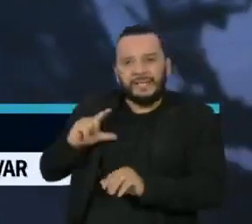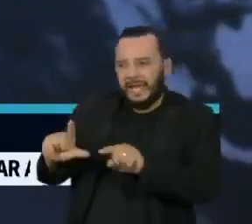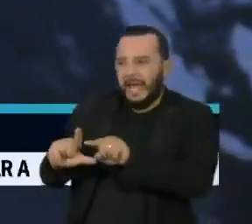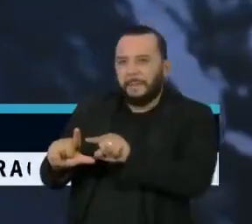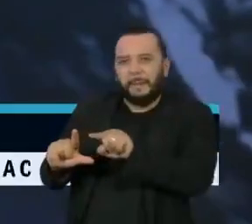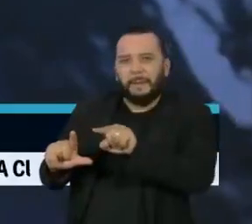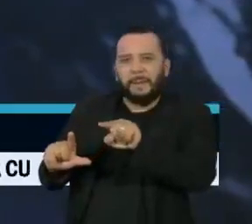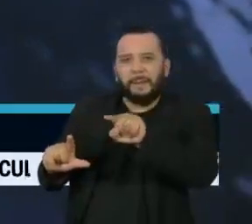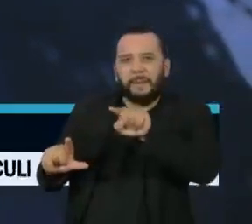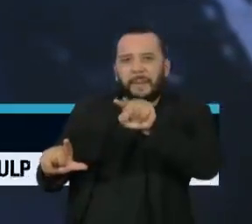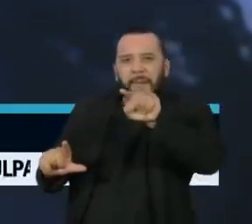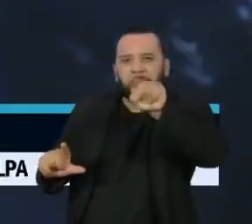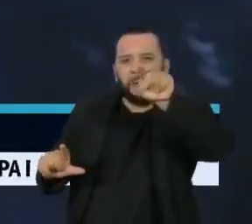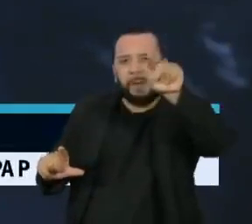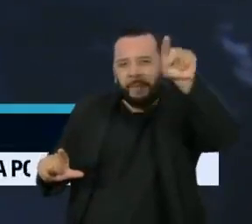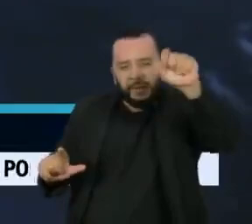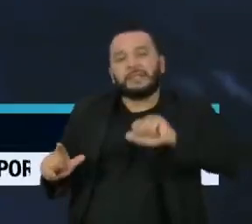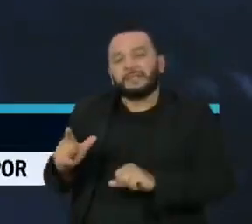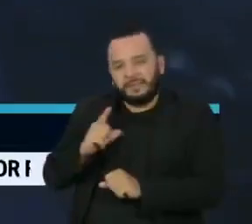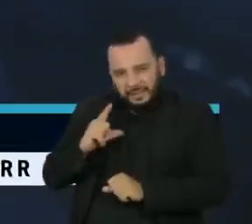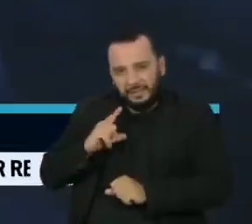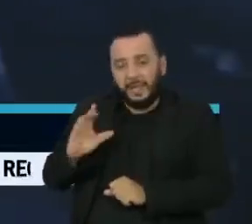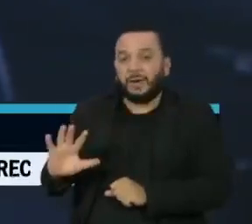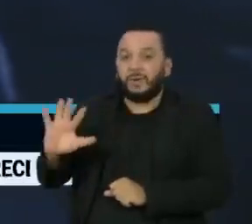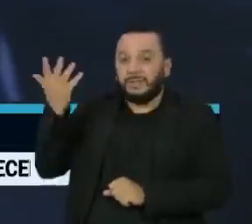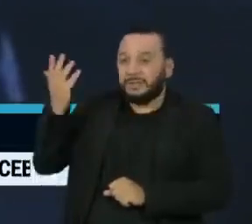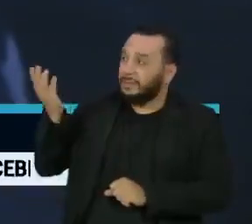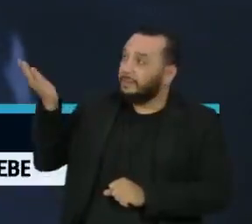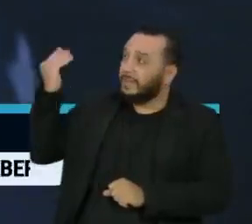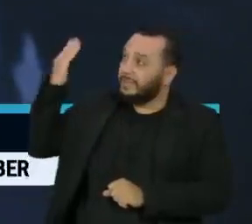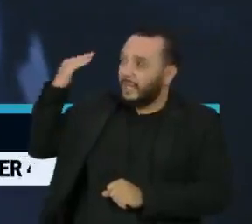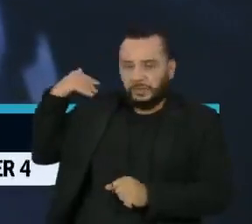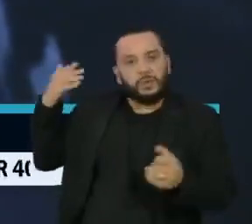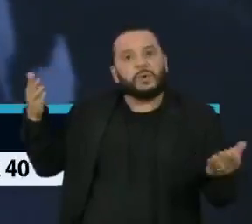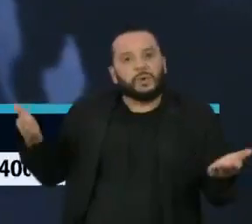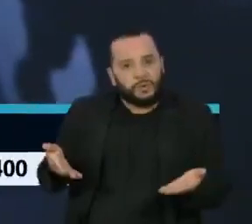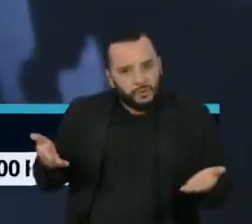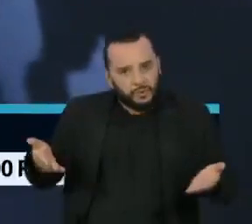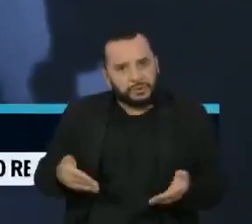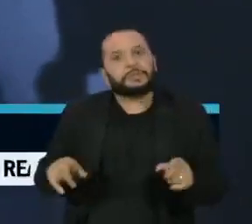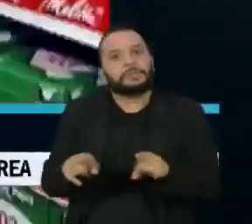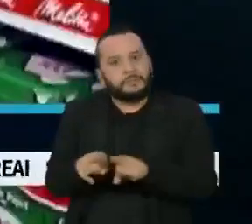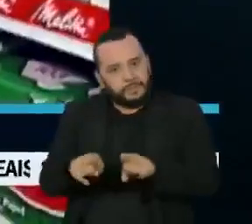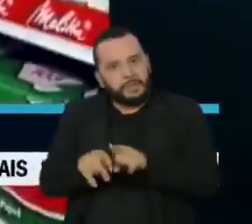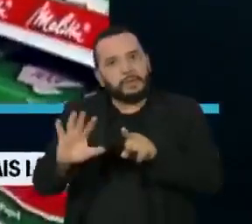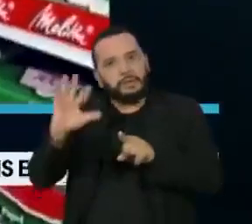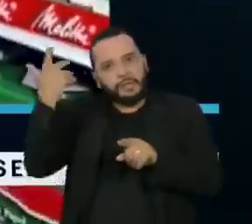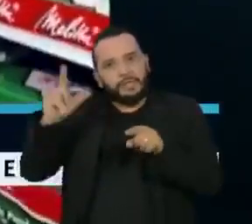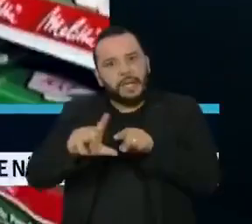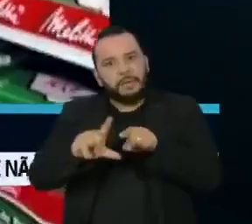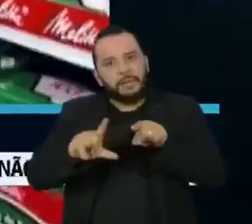inflação inercial, um fenômeno que se autorrealimenta numa espiral inflacionária.